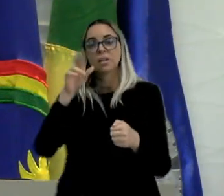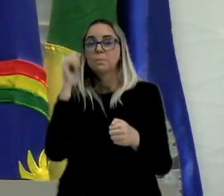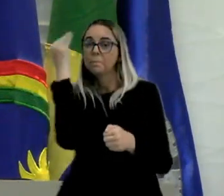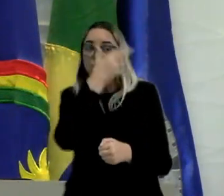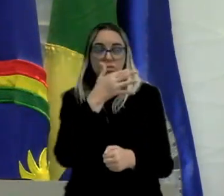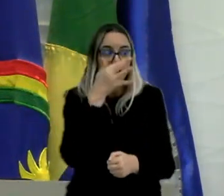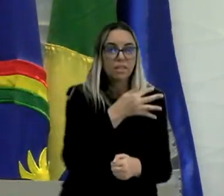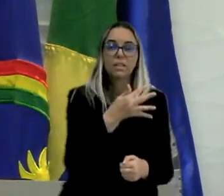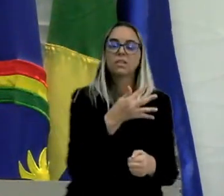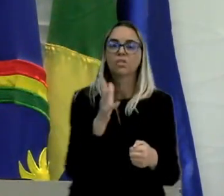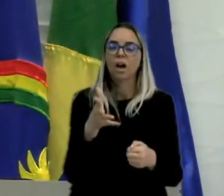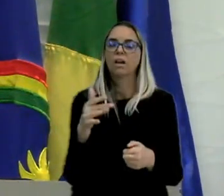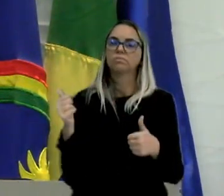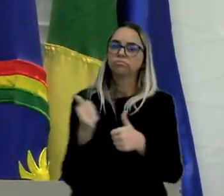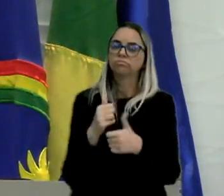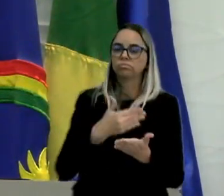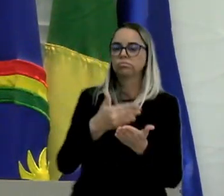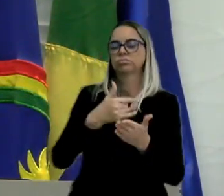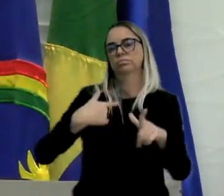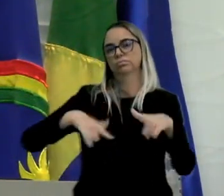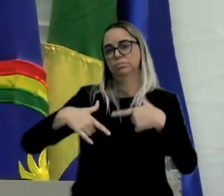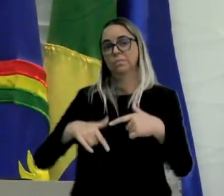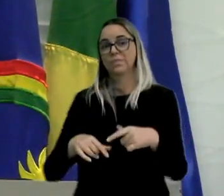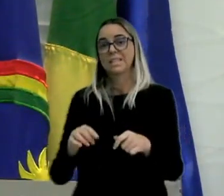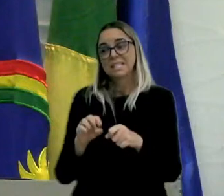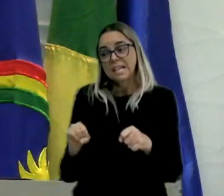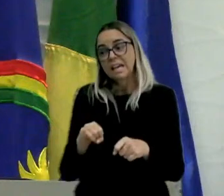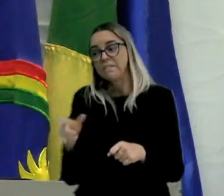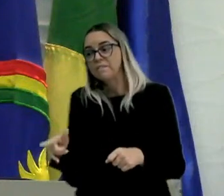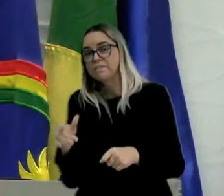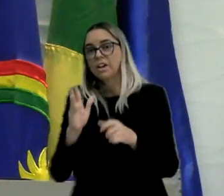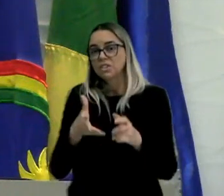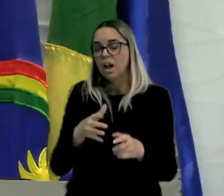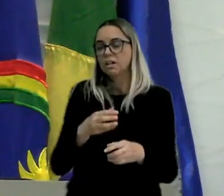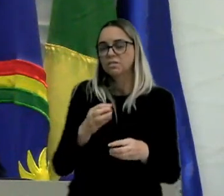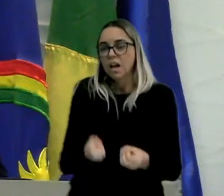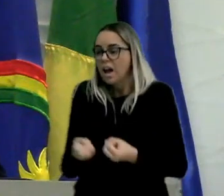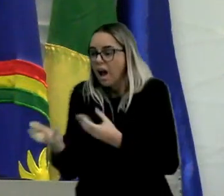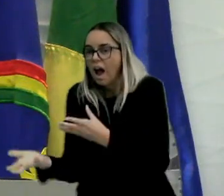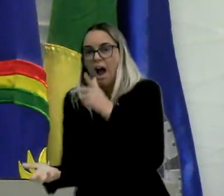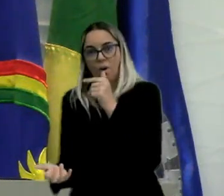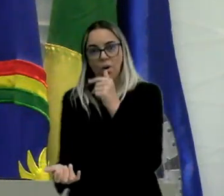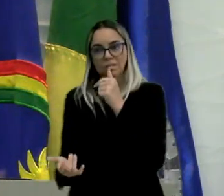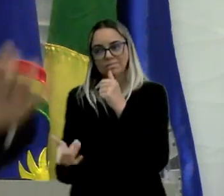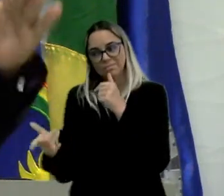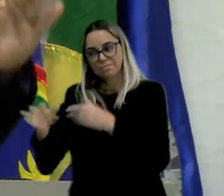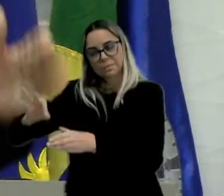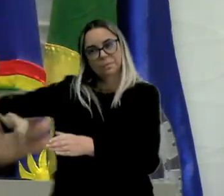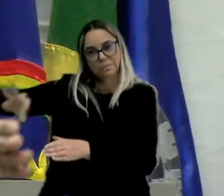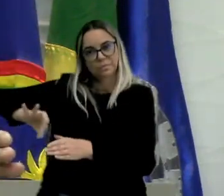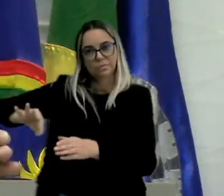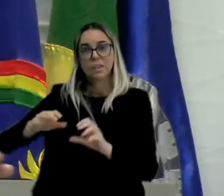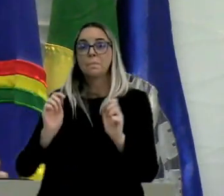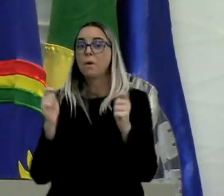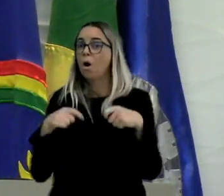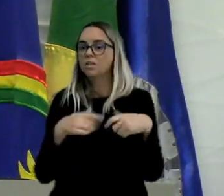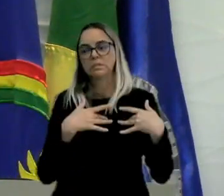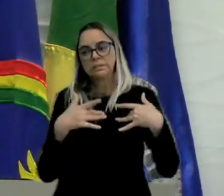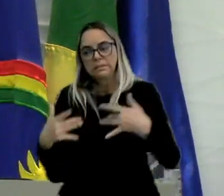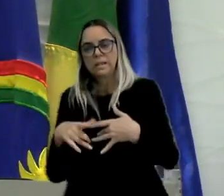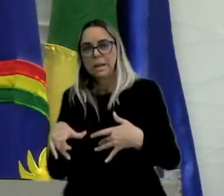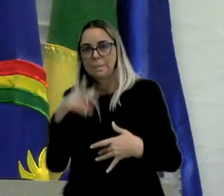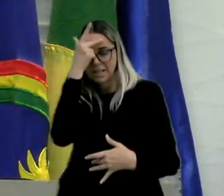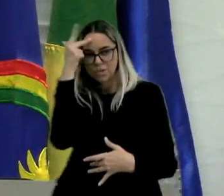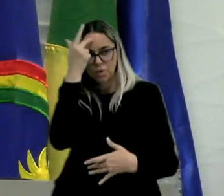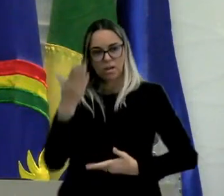assumiu que quando for feito o abastecimento lá da Vila do Espírito Santo ele disponibilize eh funcionário